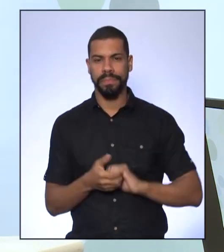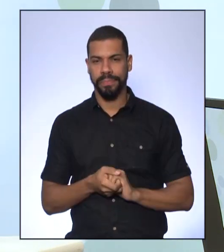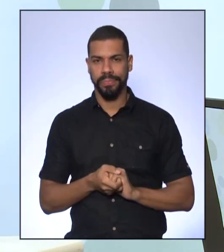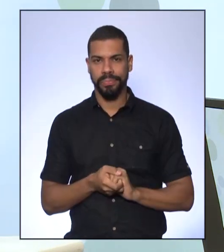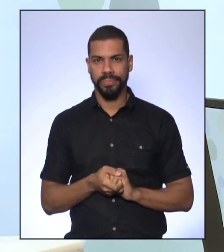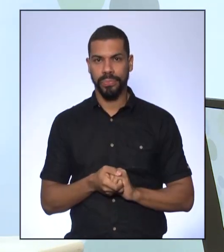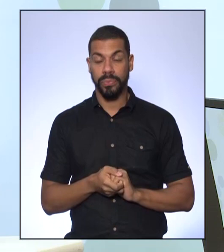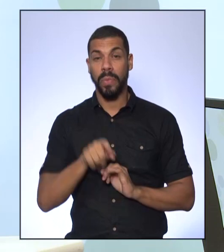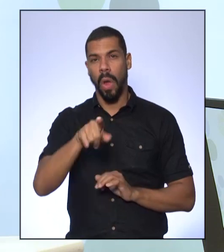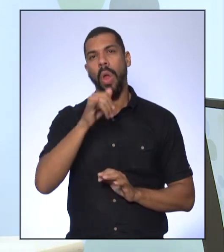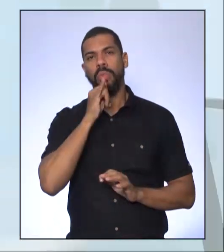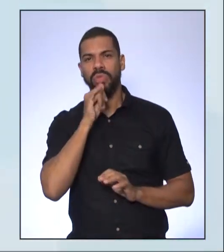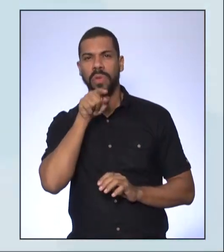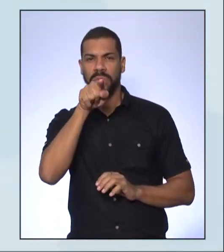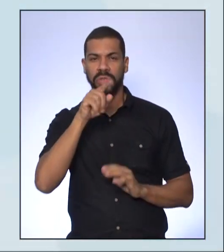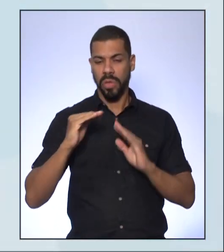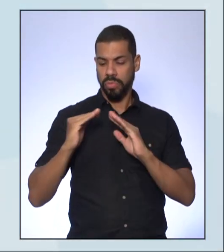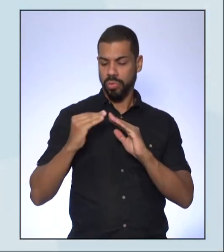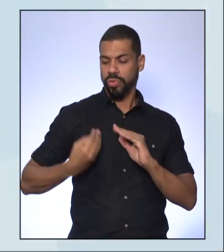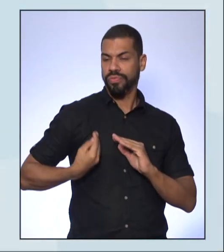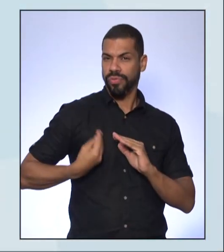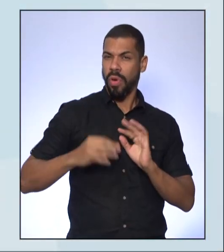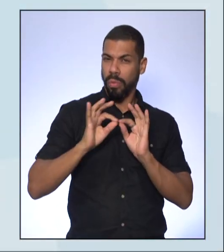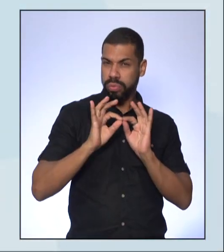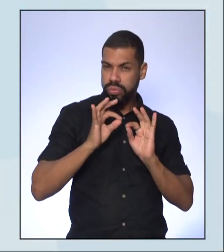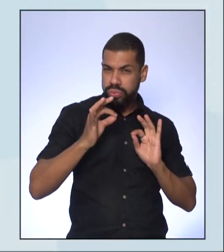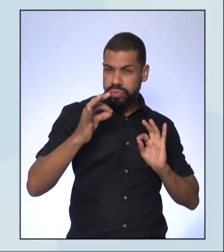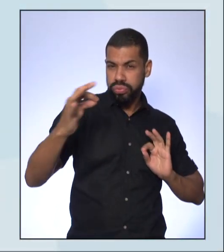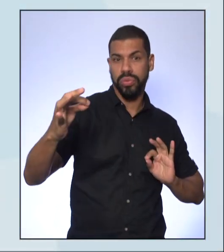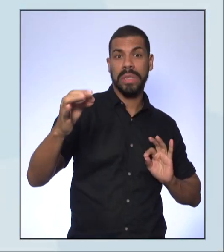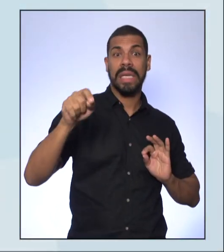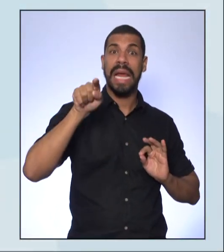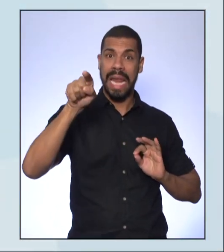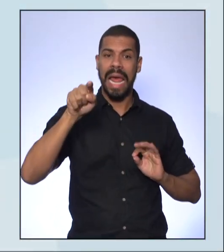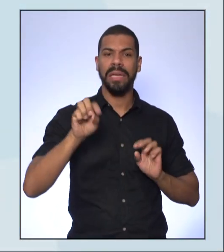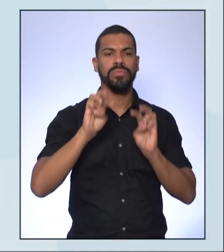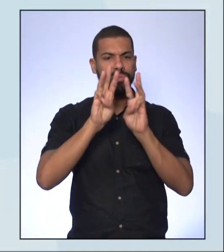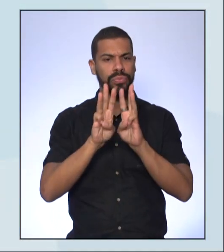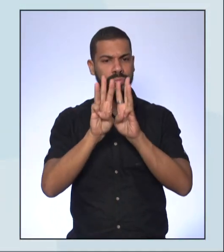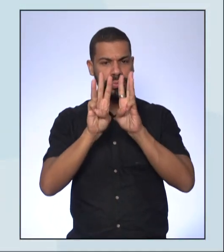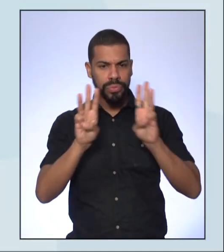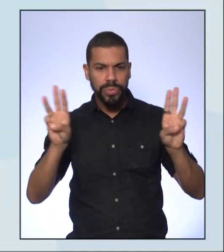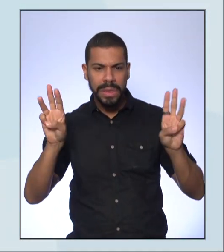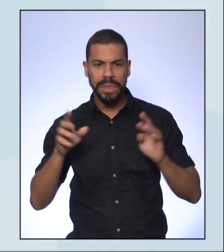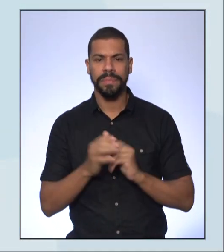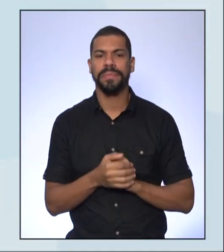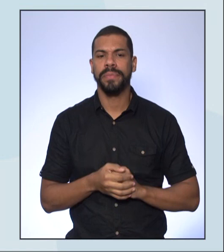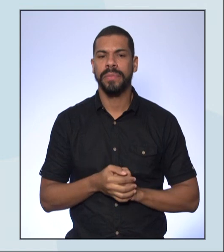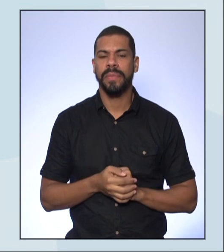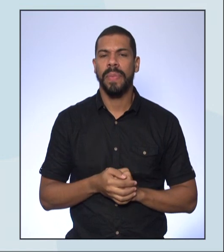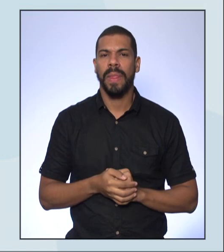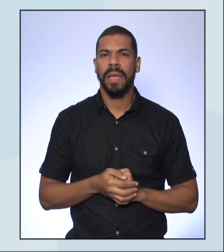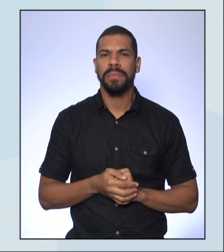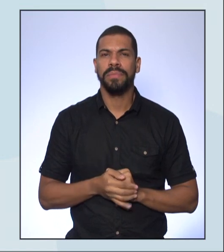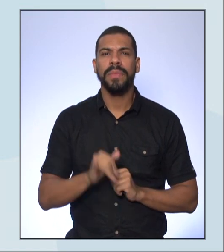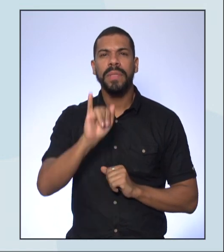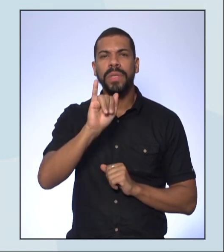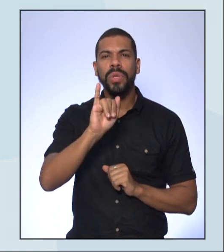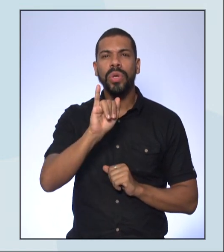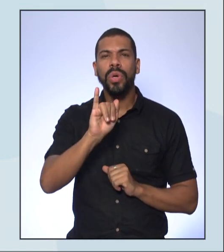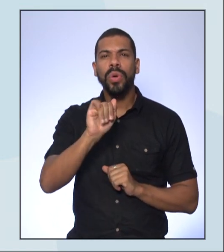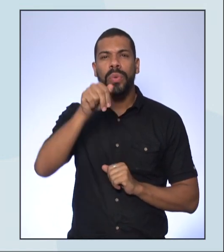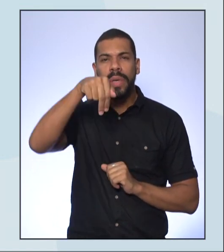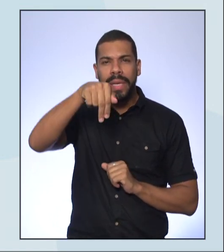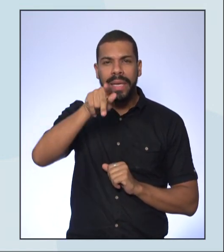não mora aqui na região metropolitana de São Paulo, lá no INPE, no CPTEC INPE, se vocês colocarem lá radar INPE, vai